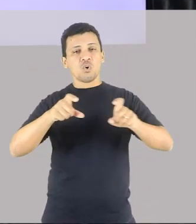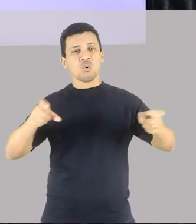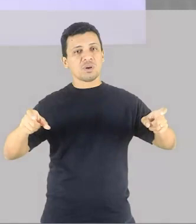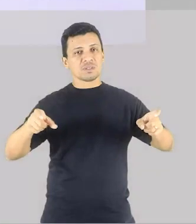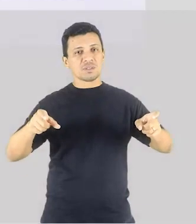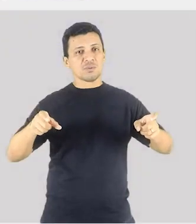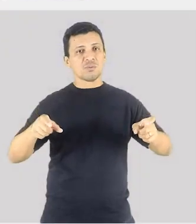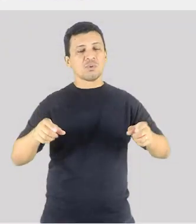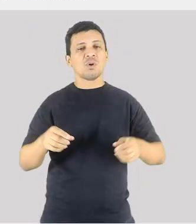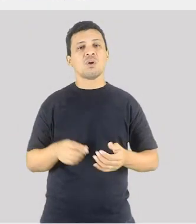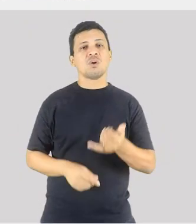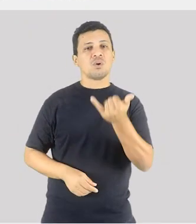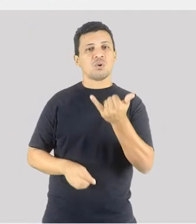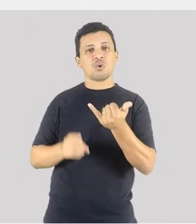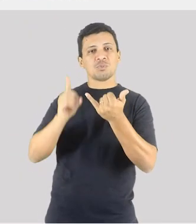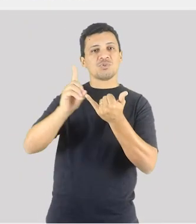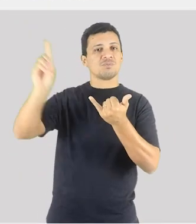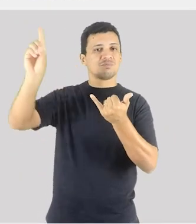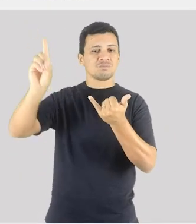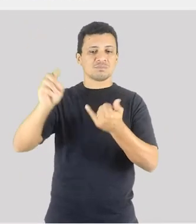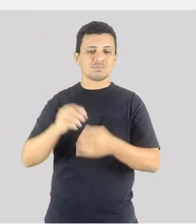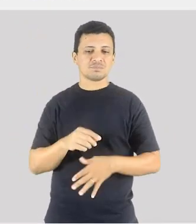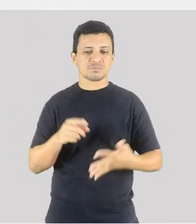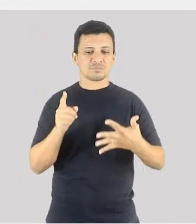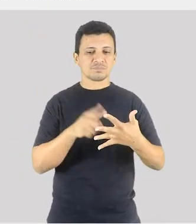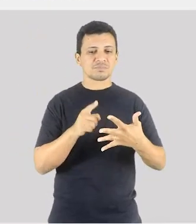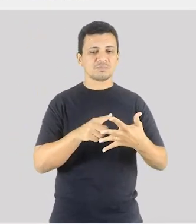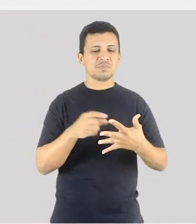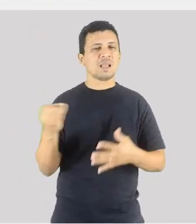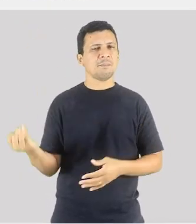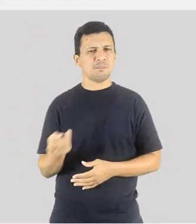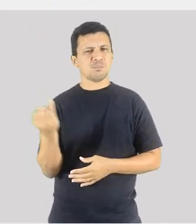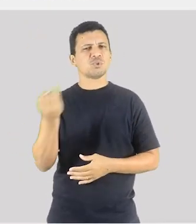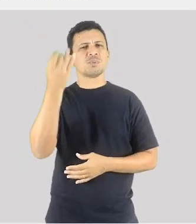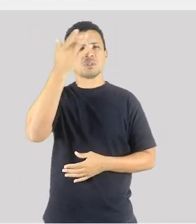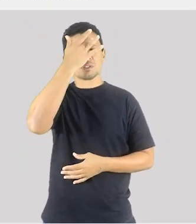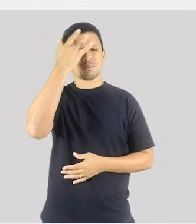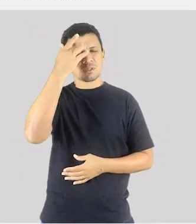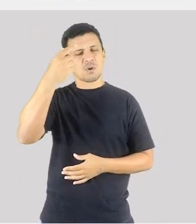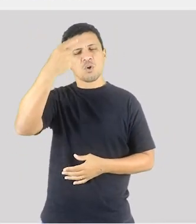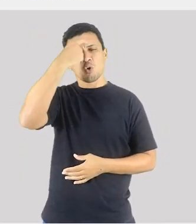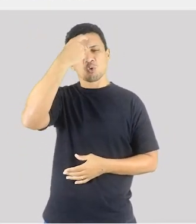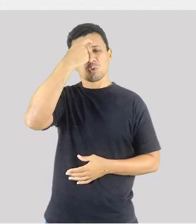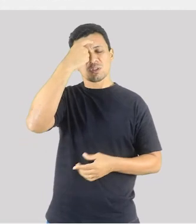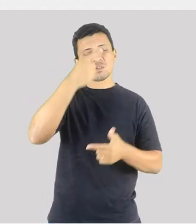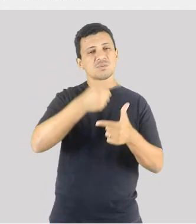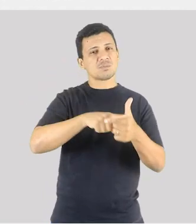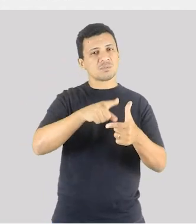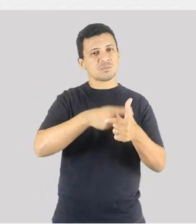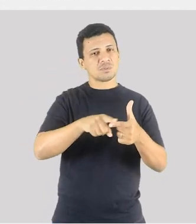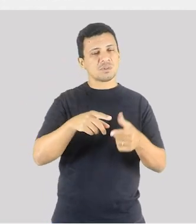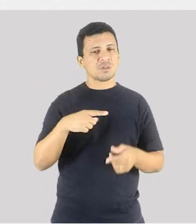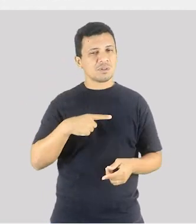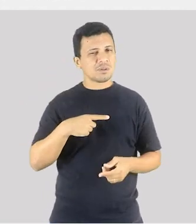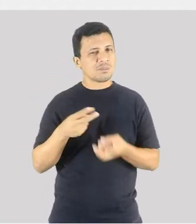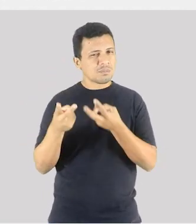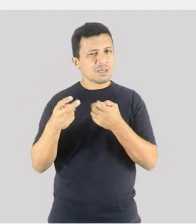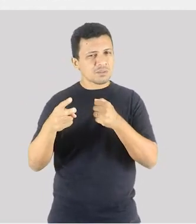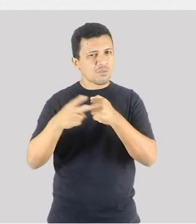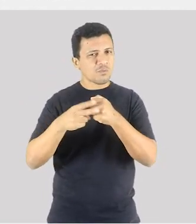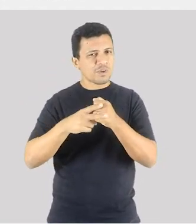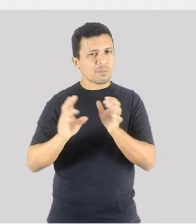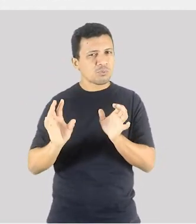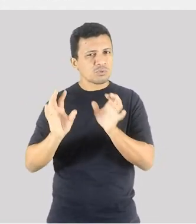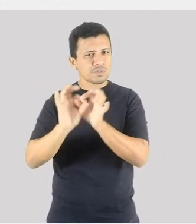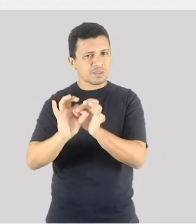revela, revela algo. É muito importante que as pessoas se conscientizem desse problema. Ó, parece que aqui eu já tenho um verbo de ligação. O que